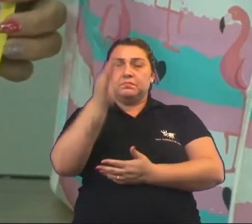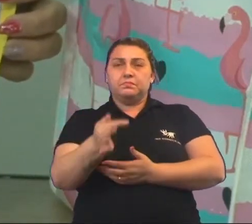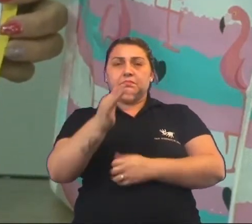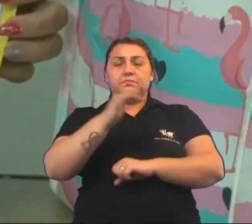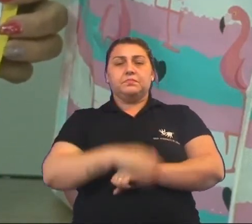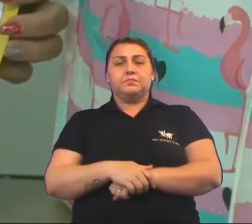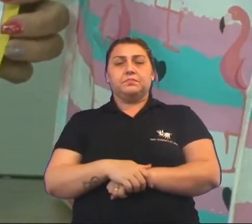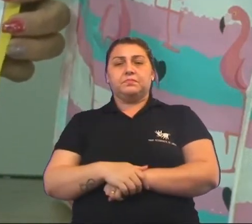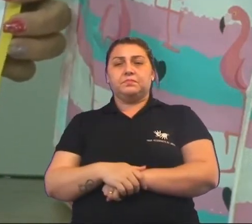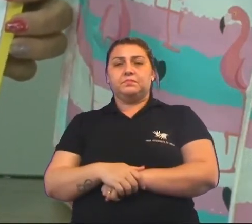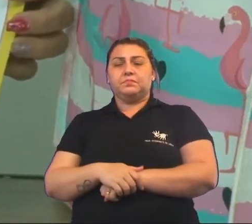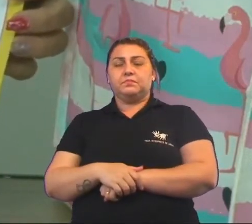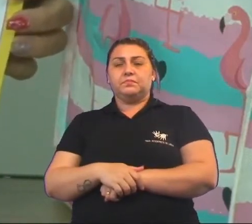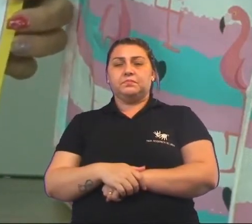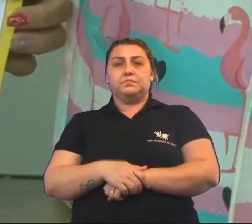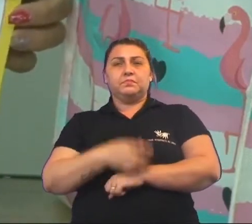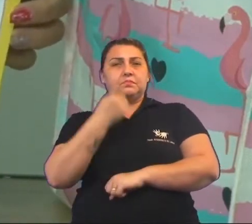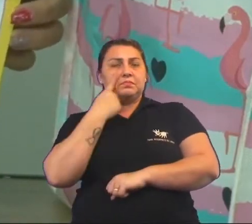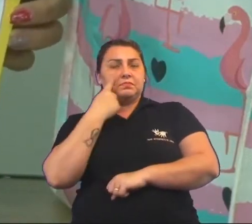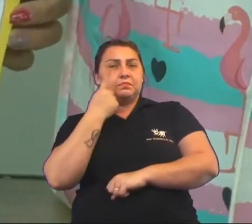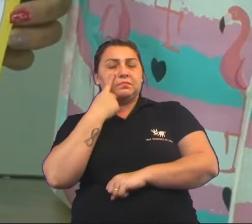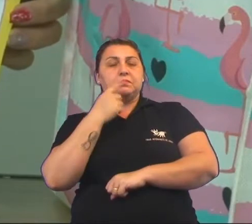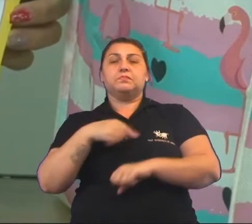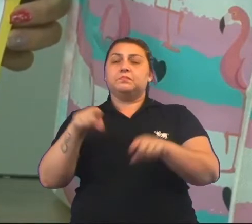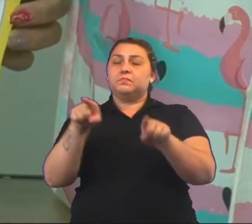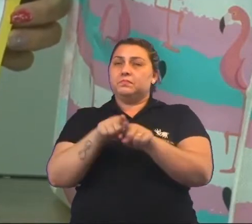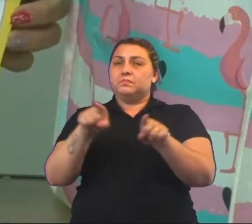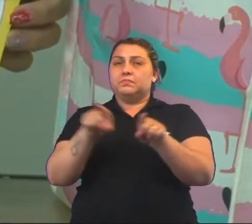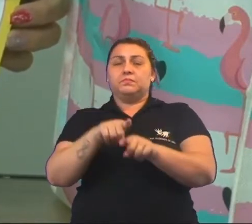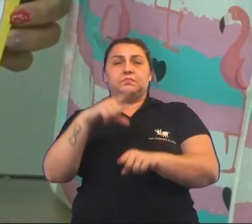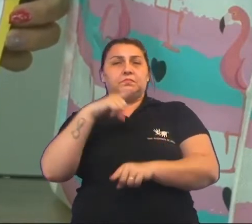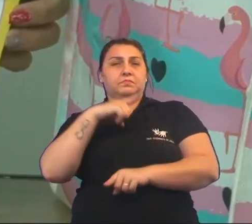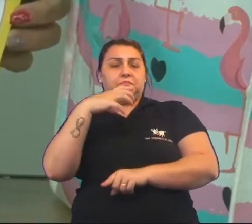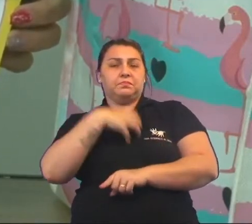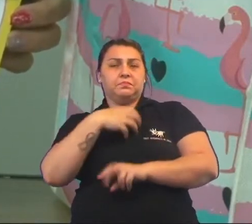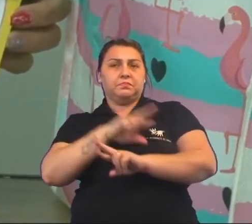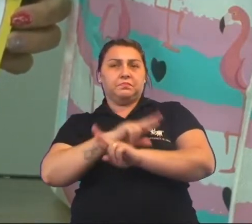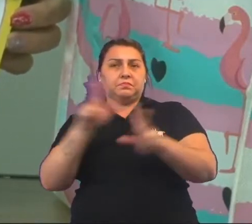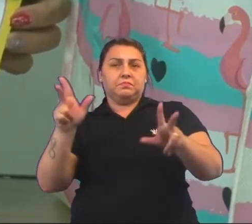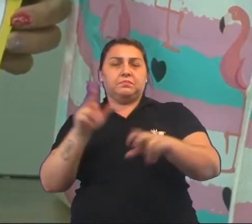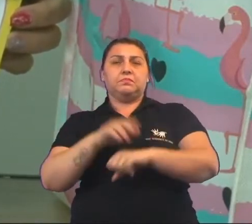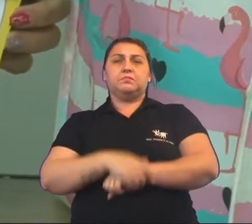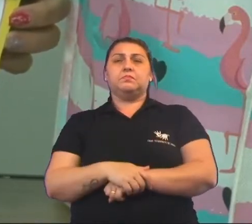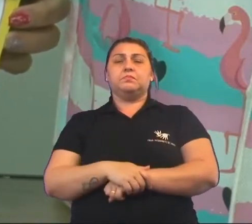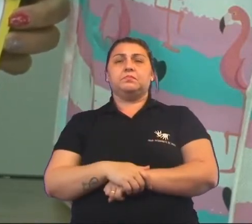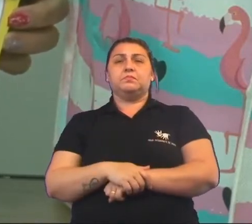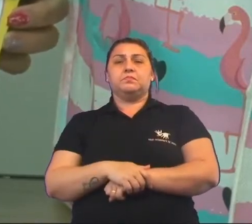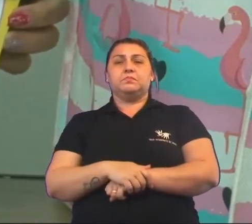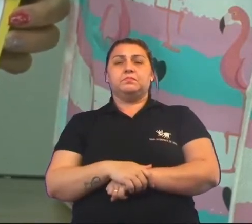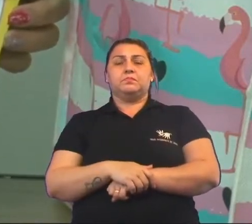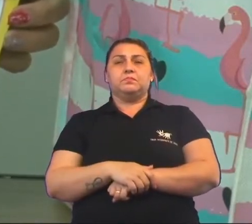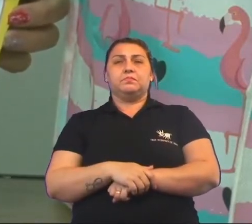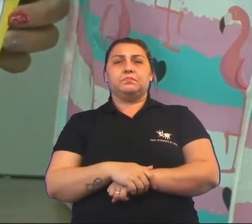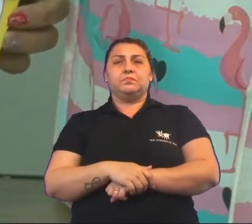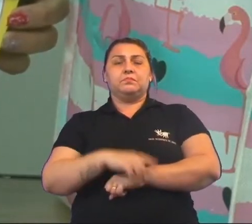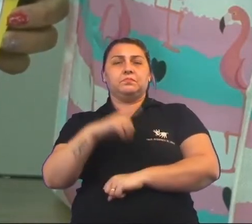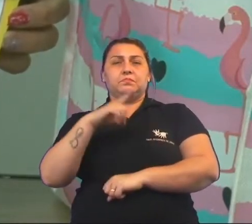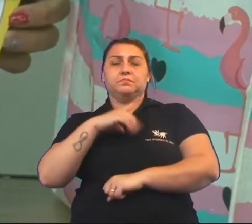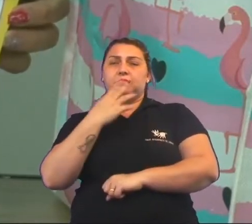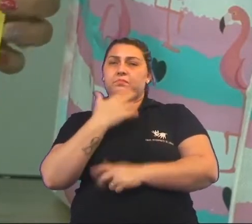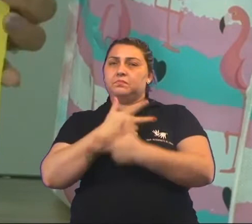essas flores? Observe que essas flores também têm formatos diferentes, têm formas diferentes, têm